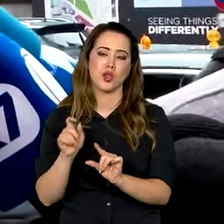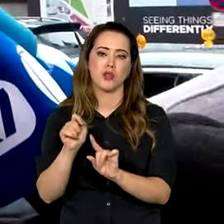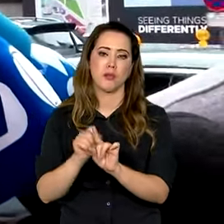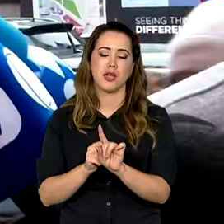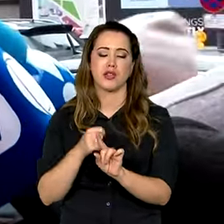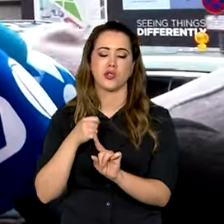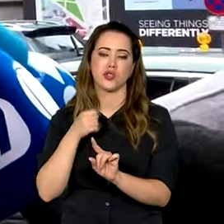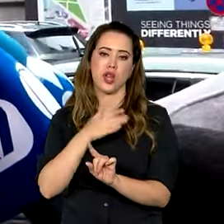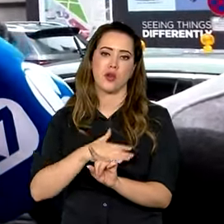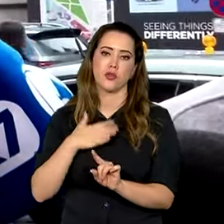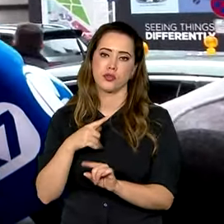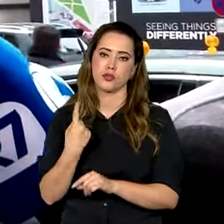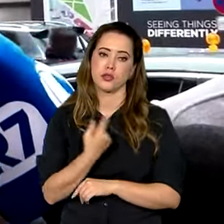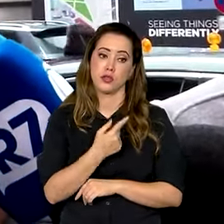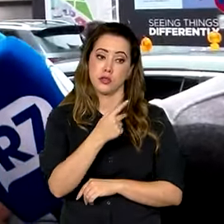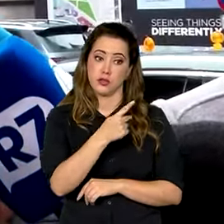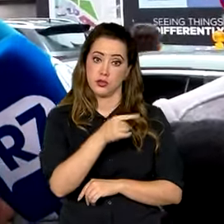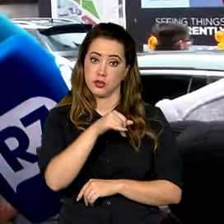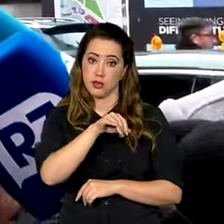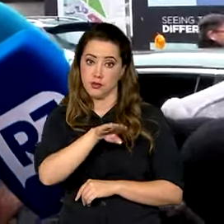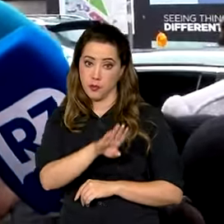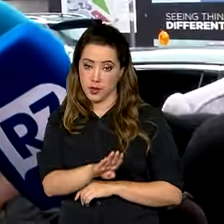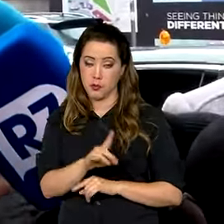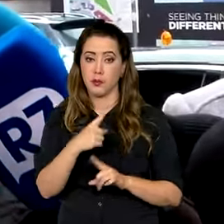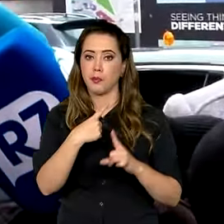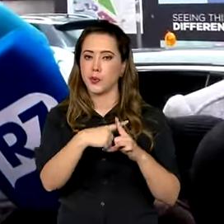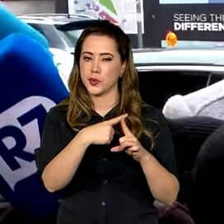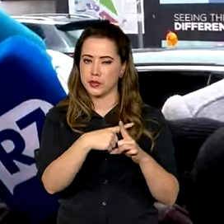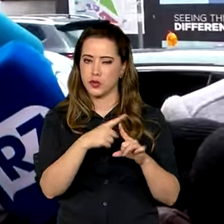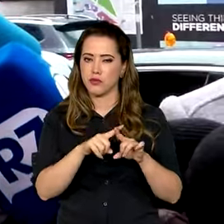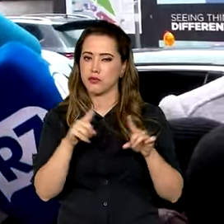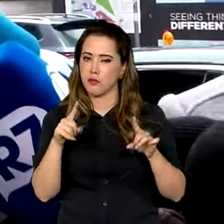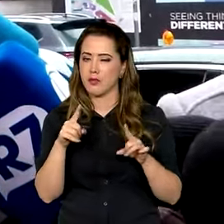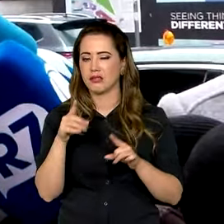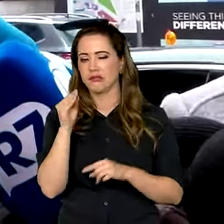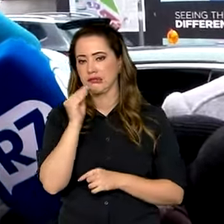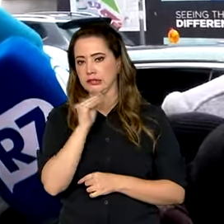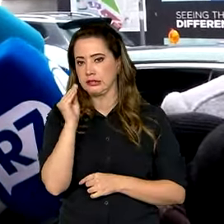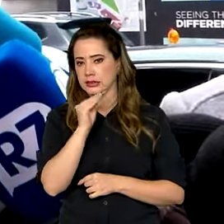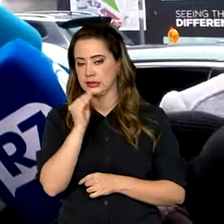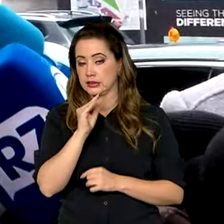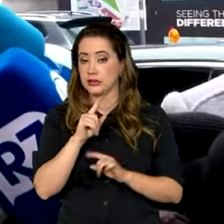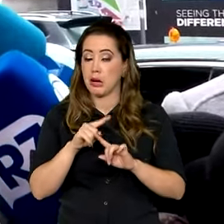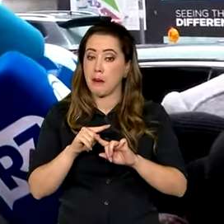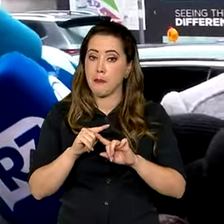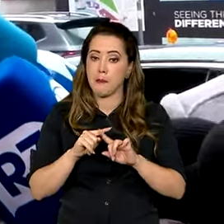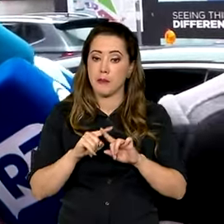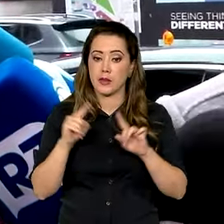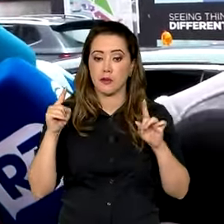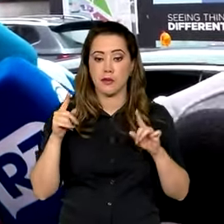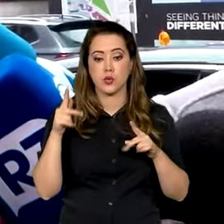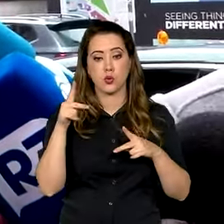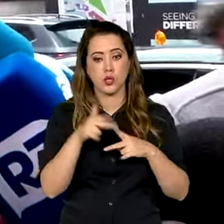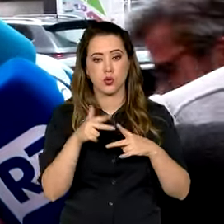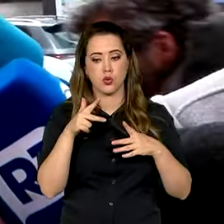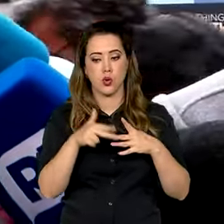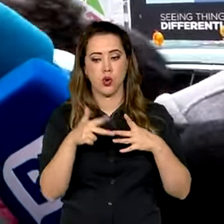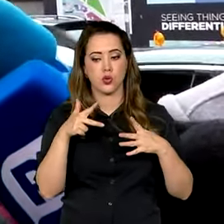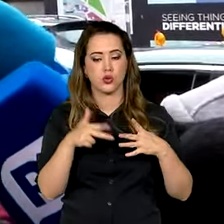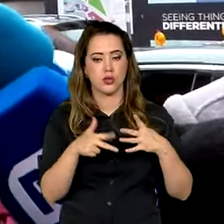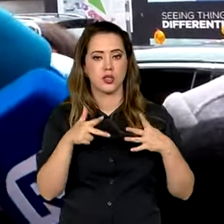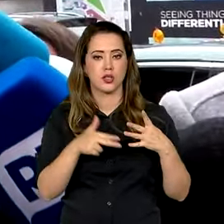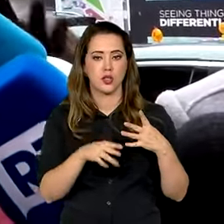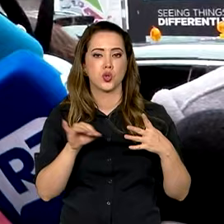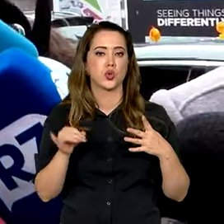nós tivemos um PIB positivo, mas fraco, mas com os cortes nas taxas de